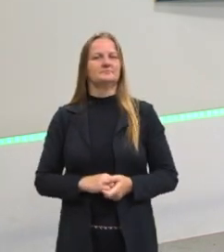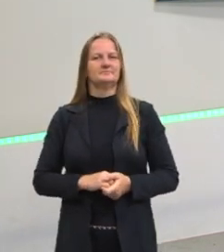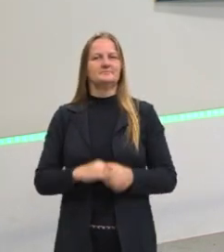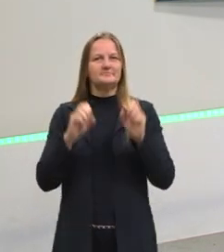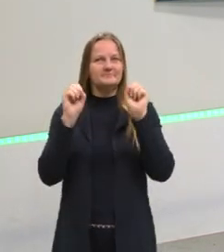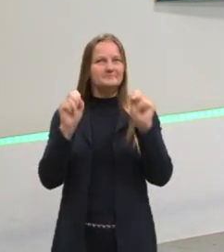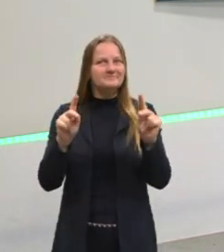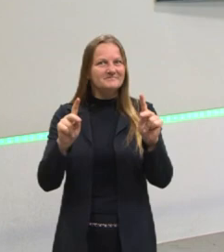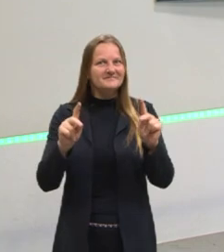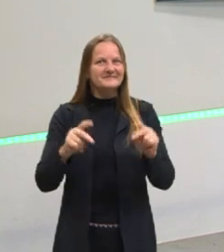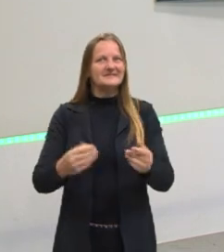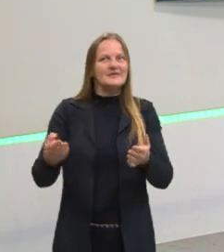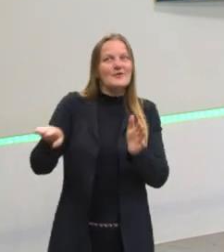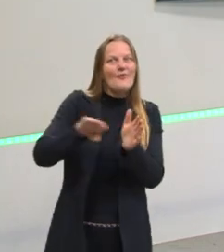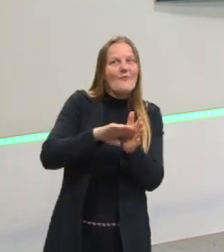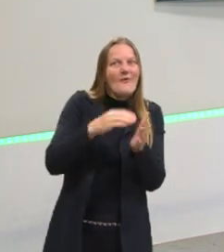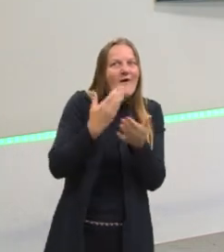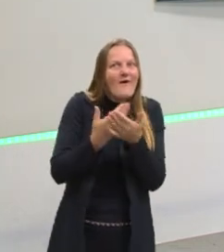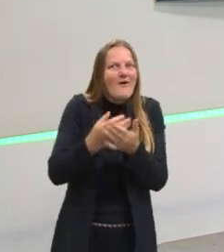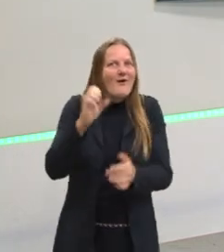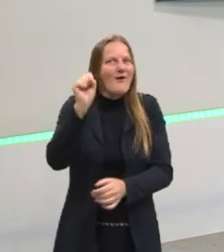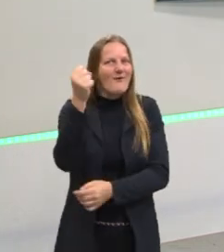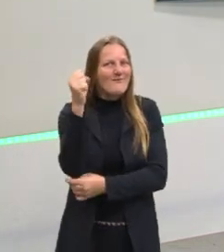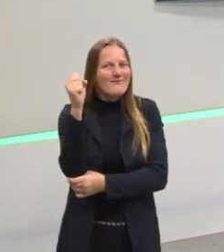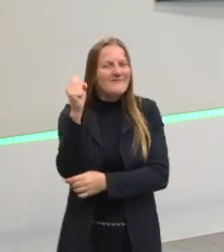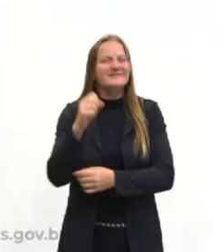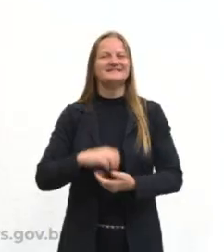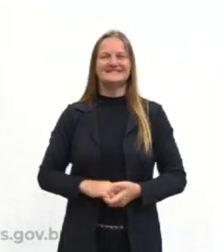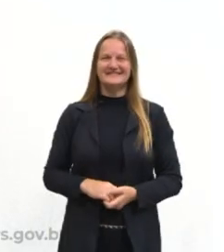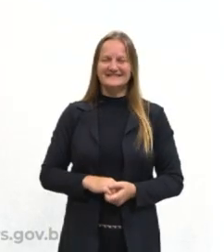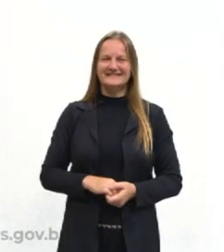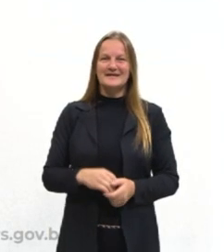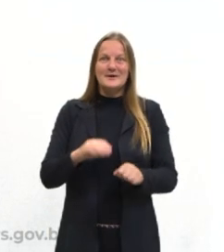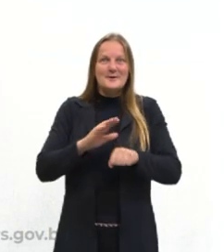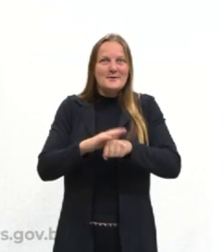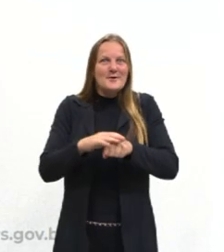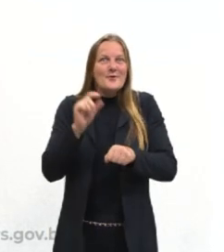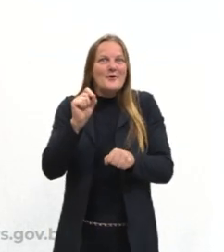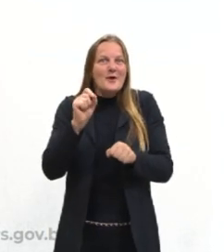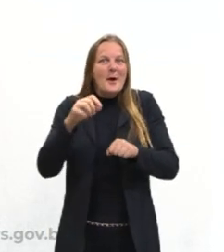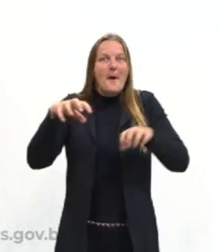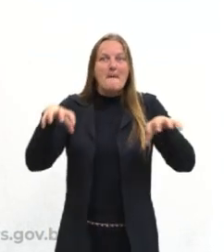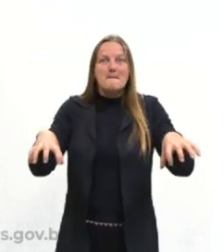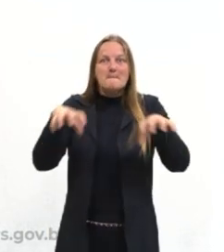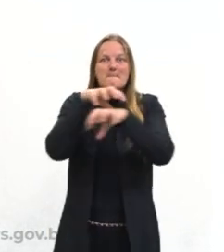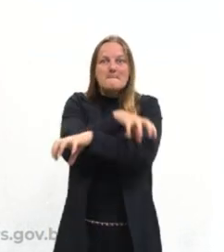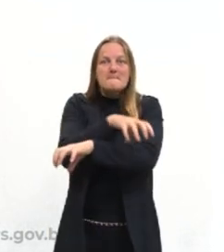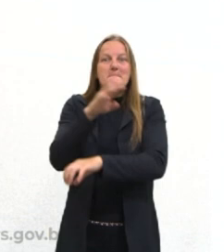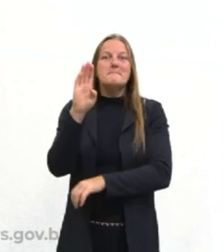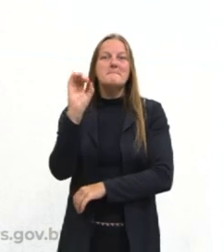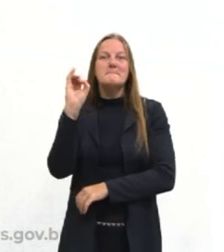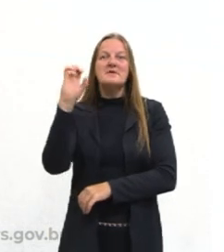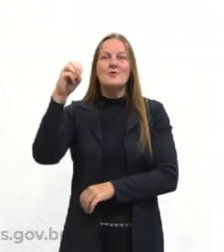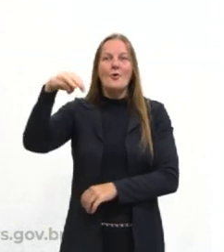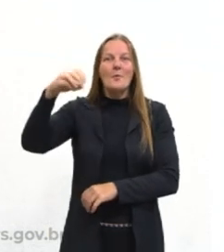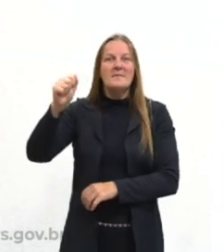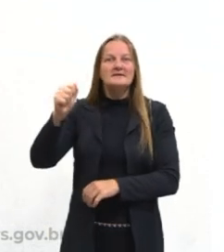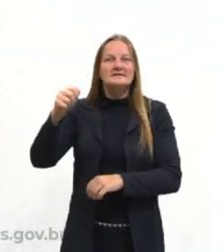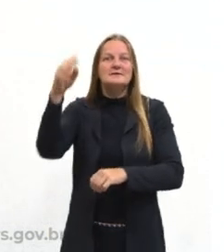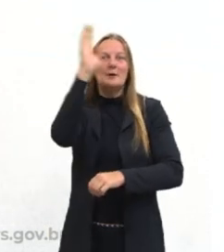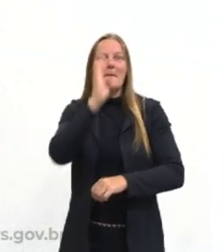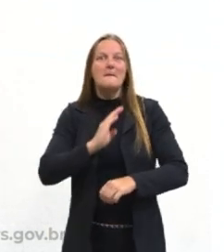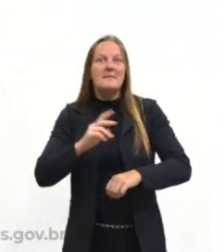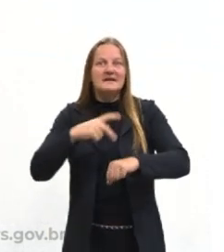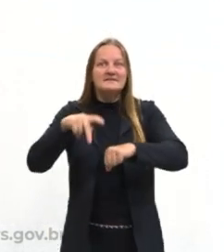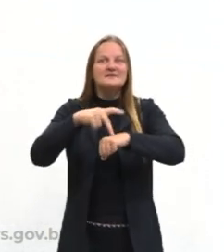com dúvidas tá meninos e meninas Chegamos na aula 8 e a aula 8 nada mais é do que o biomas brasileiros tá já trouxe aqui uma